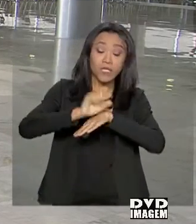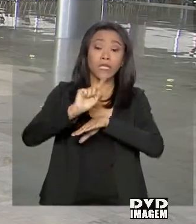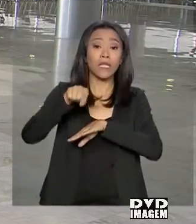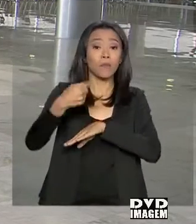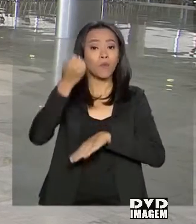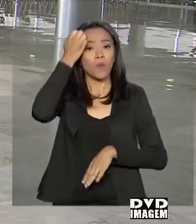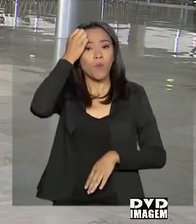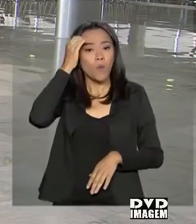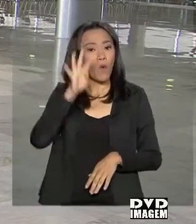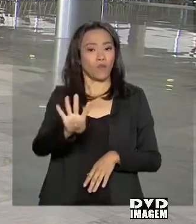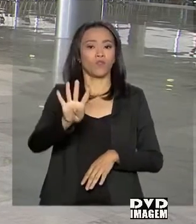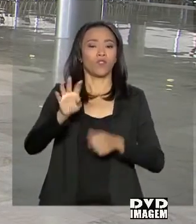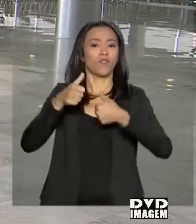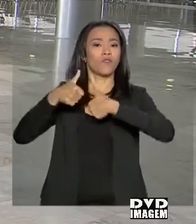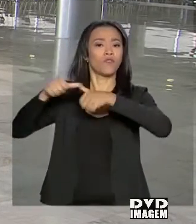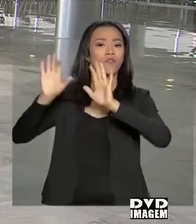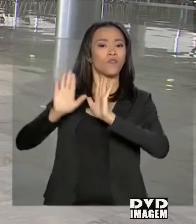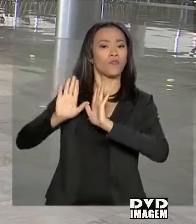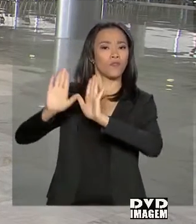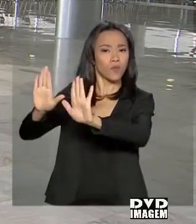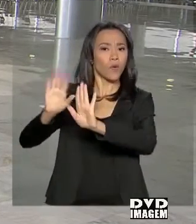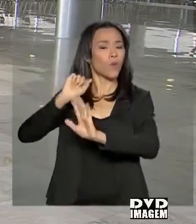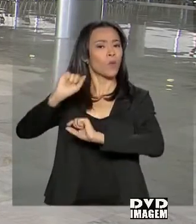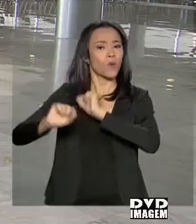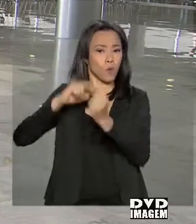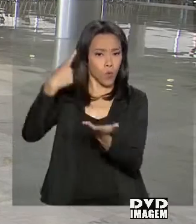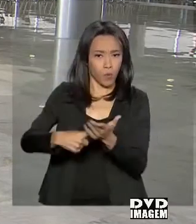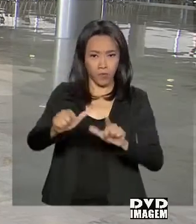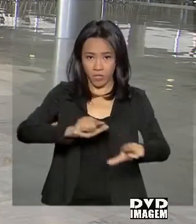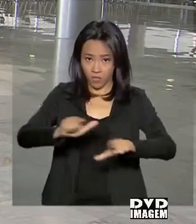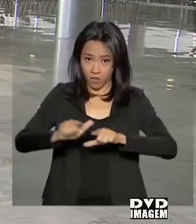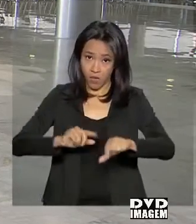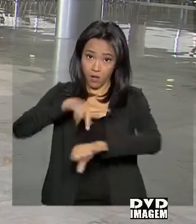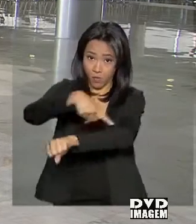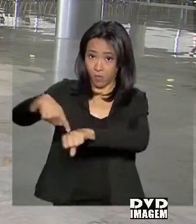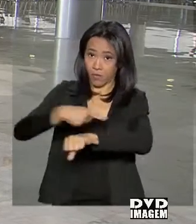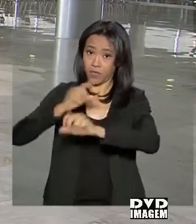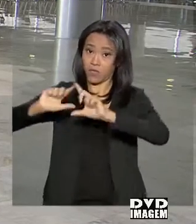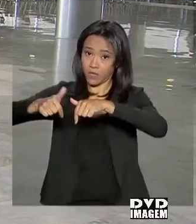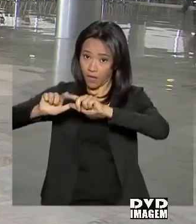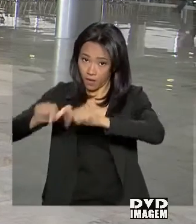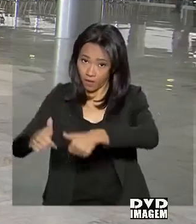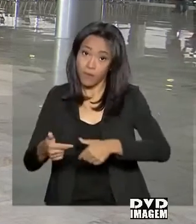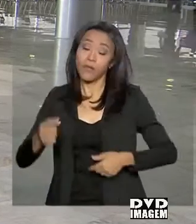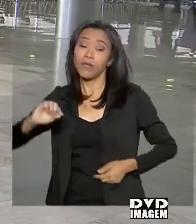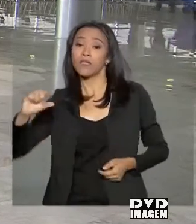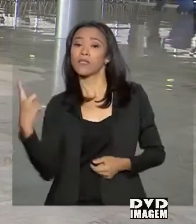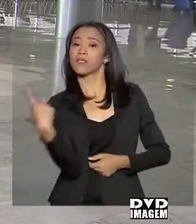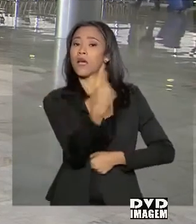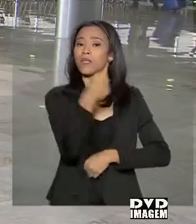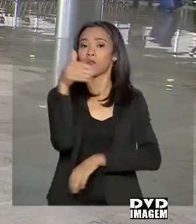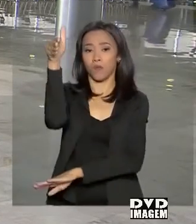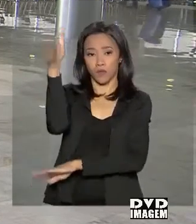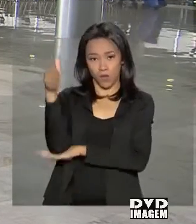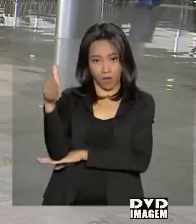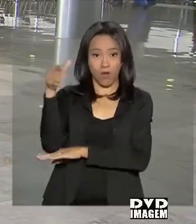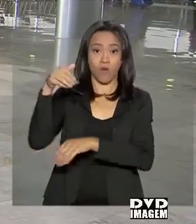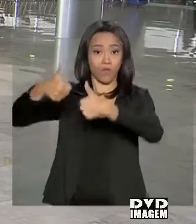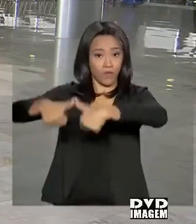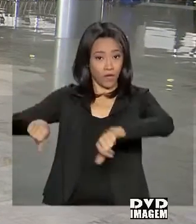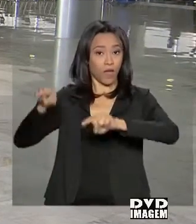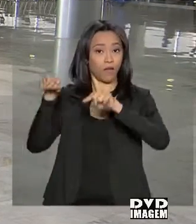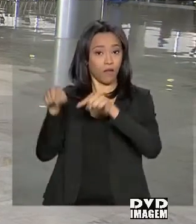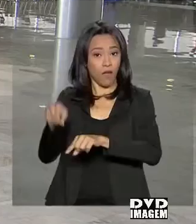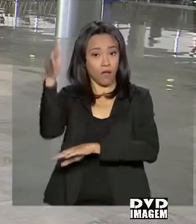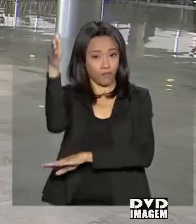passar 4 dias em uma agenda oficial em Israel. E na saída do hotel onde a delegação brasileira ficou